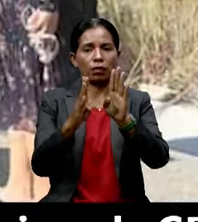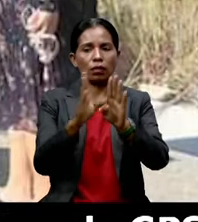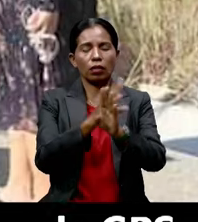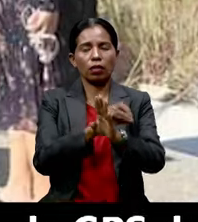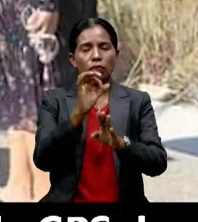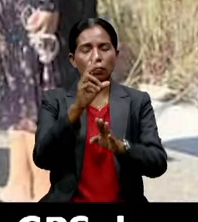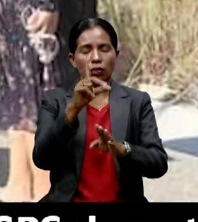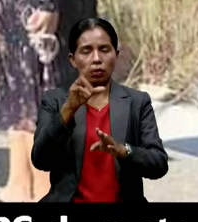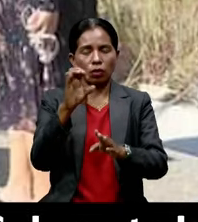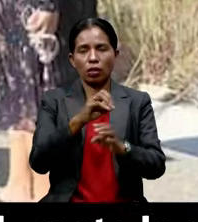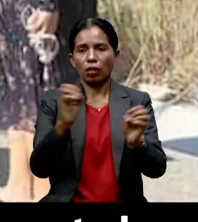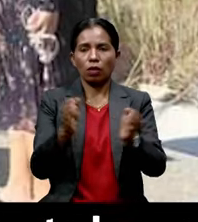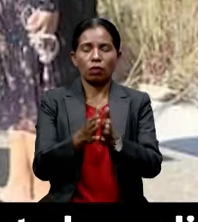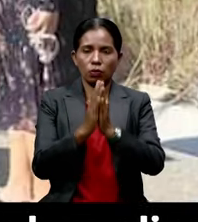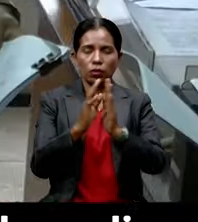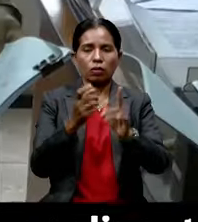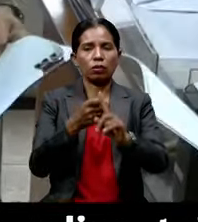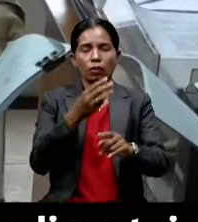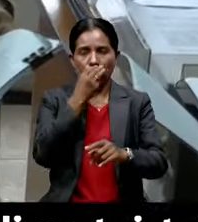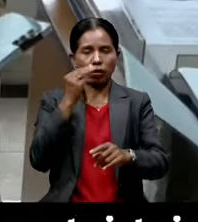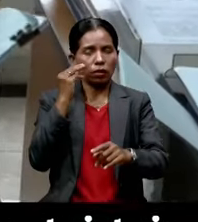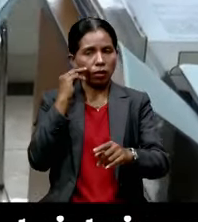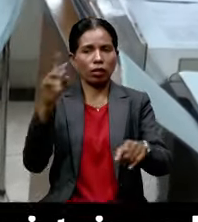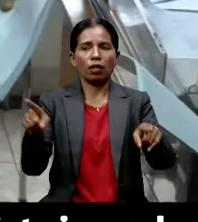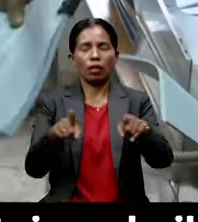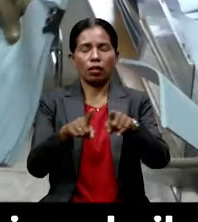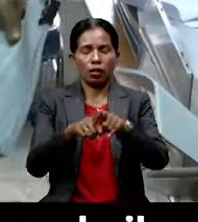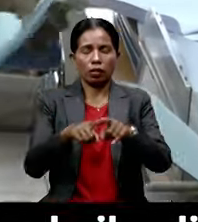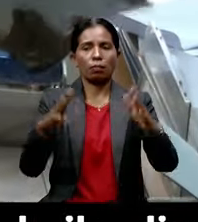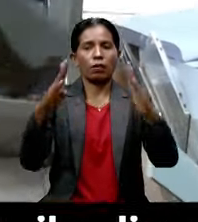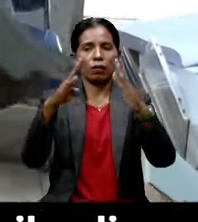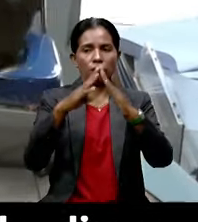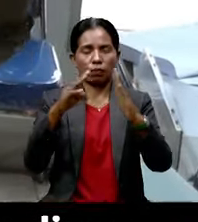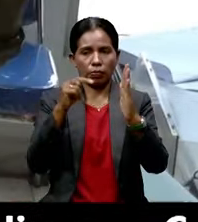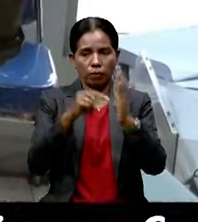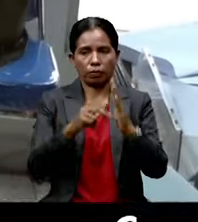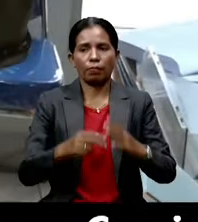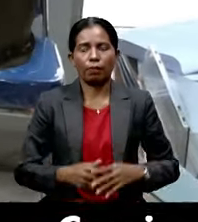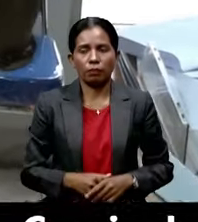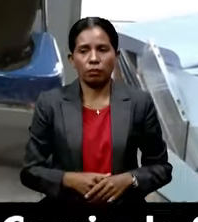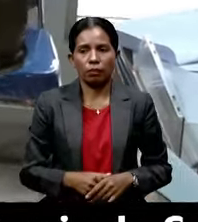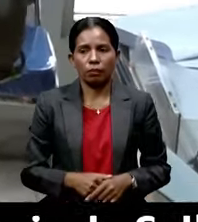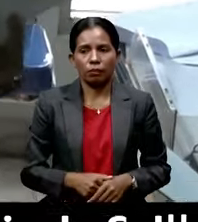Fulolo mai bela husu autorizasi ba Maria Alcatiri nebehanesan nain bauma Damian Gonçalves Lamberto da Silva ZMN.